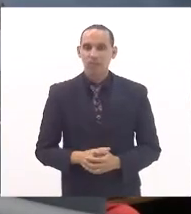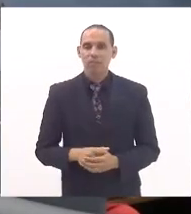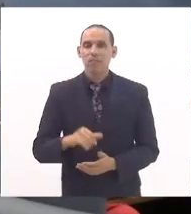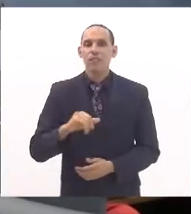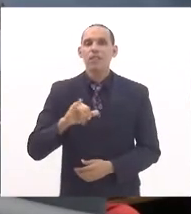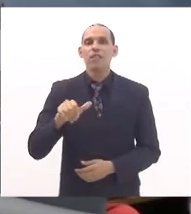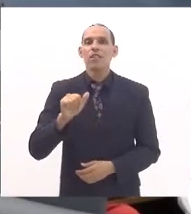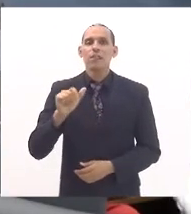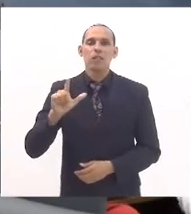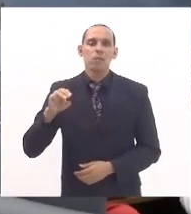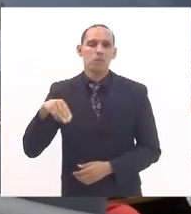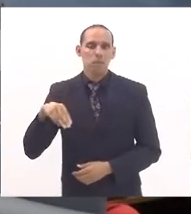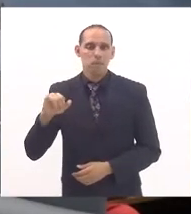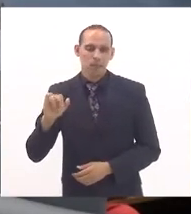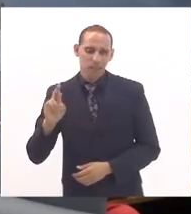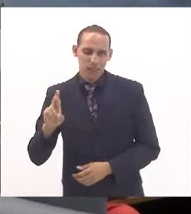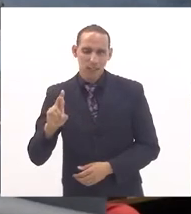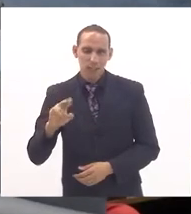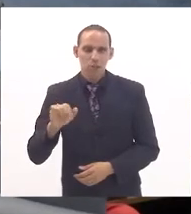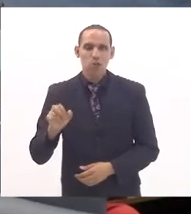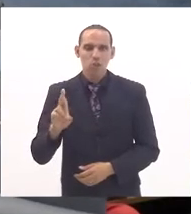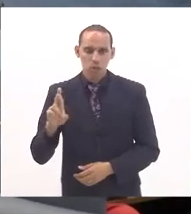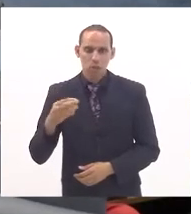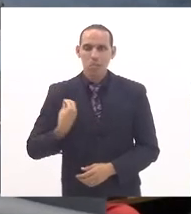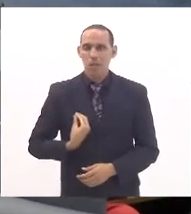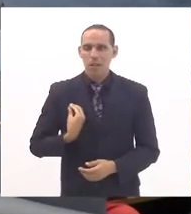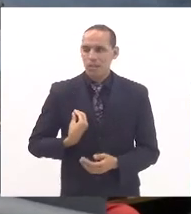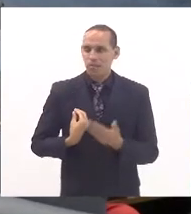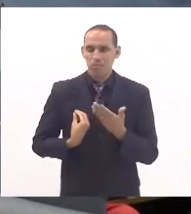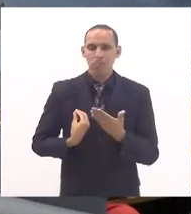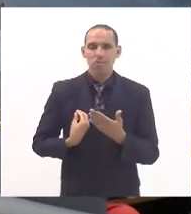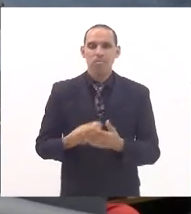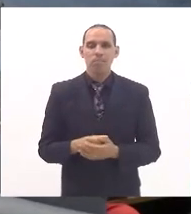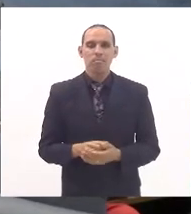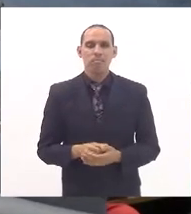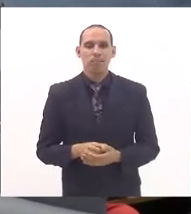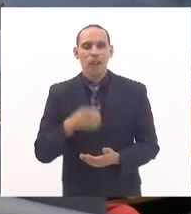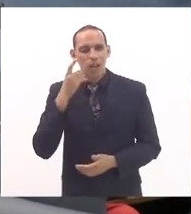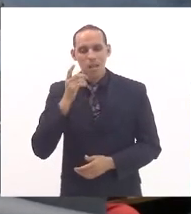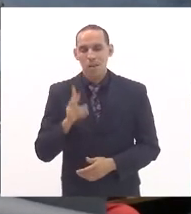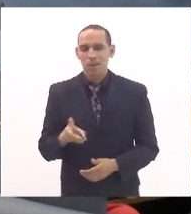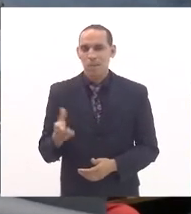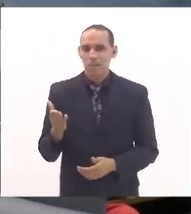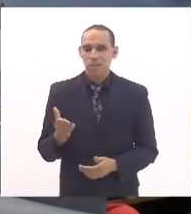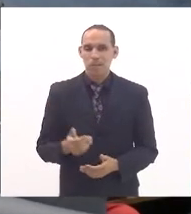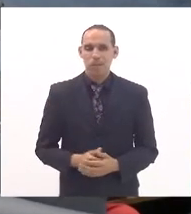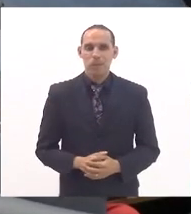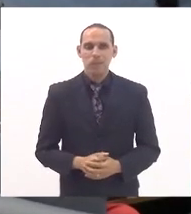Jalmir Júnior, presente na área, nosso sempre deputado.